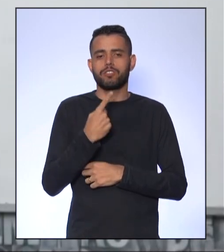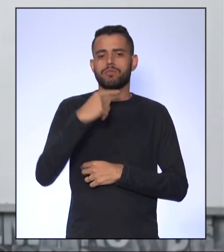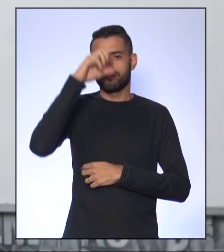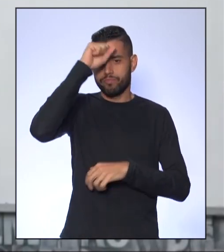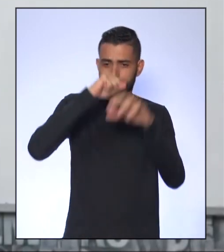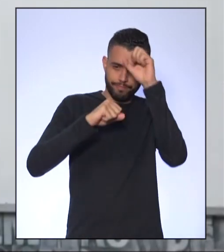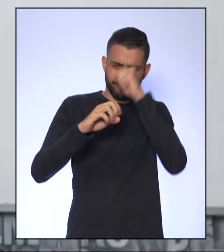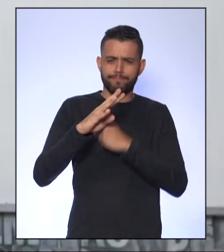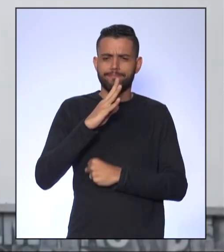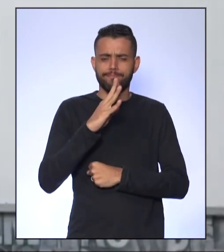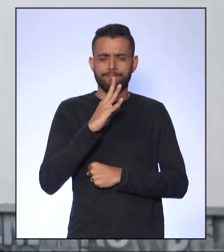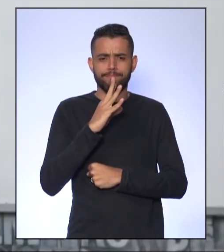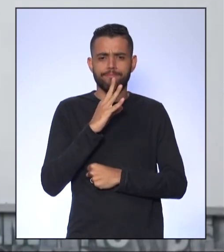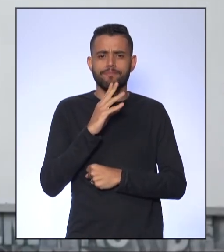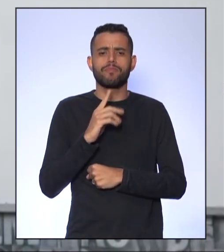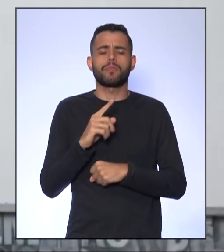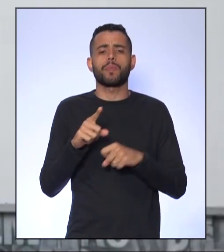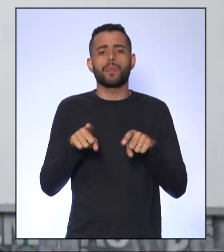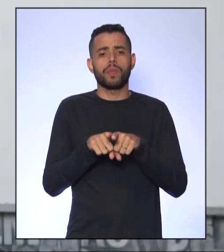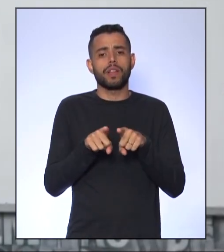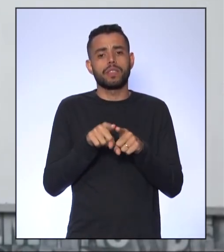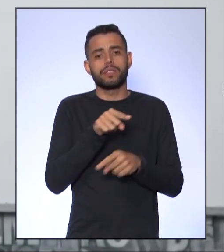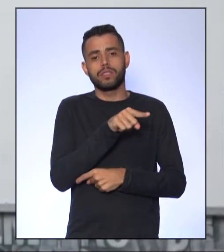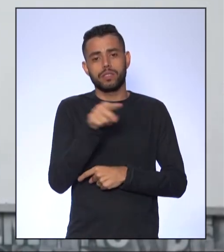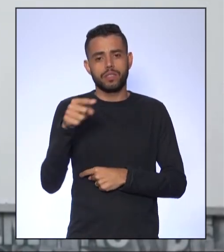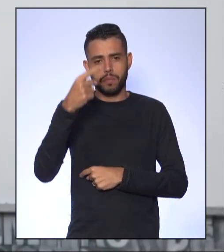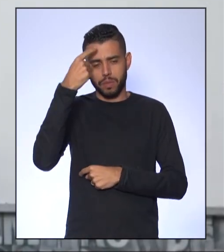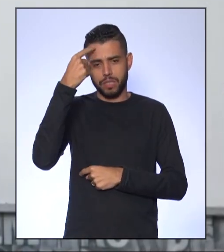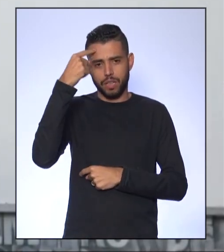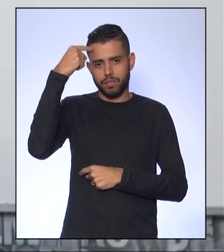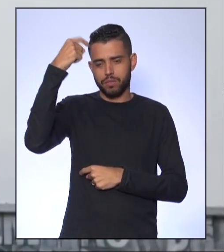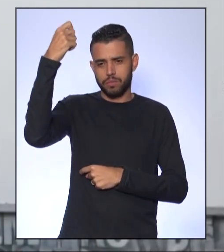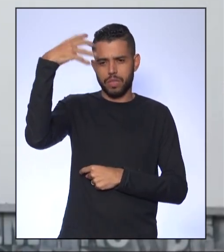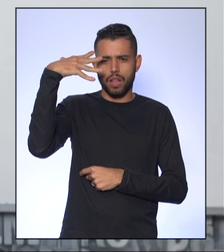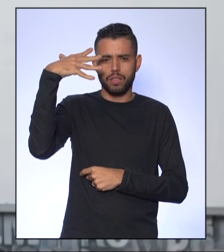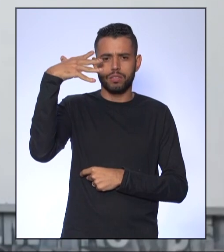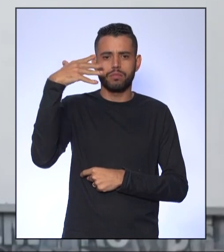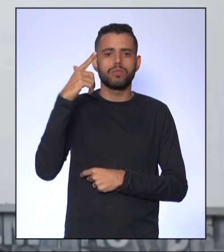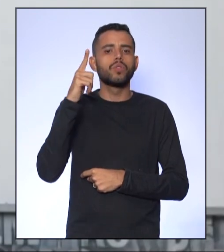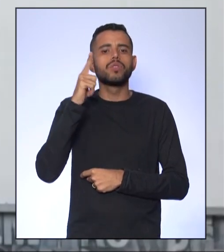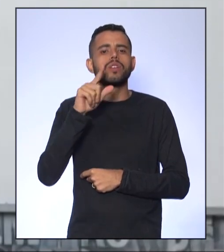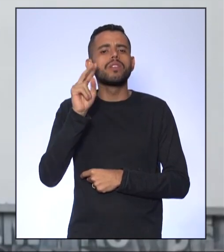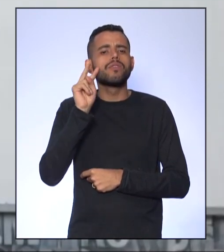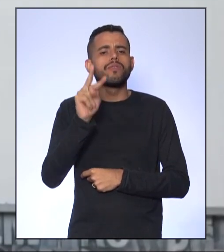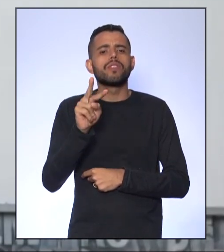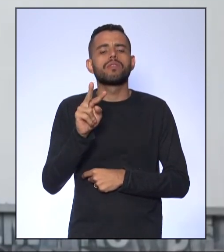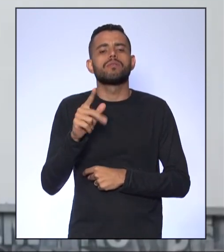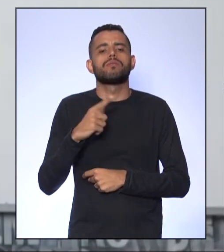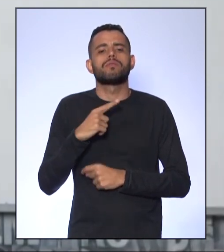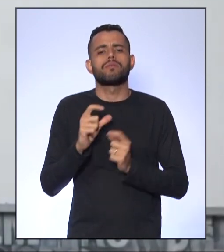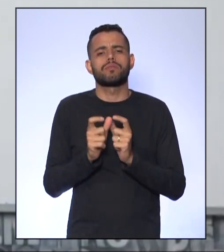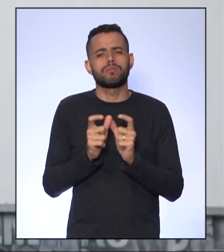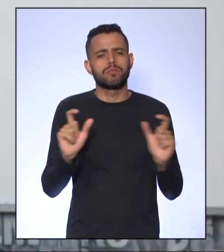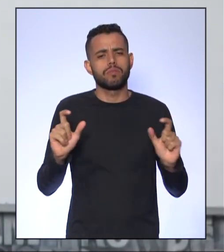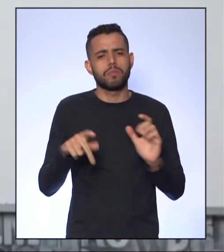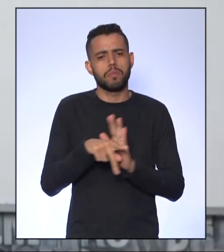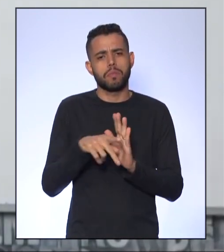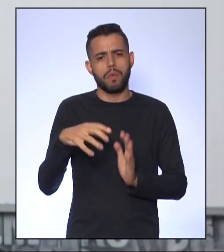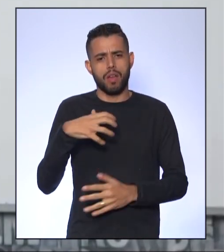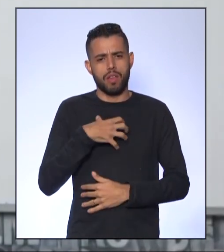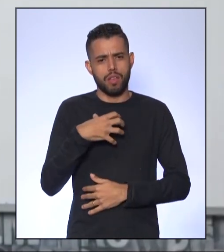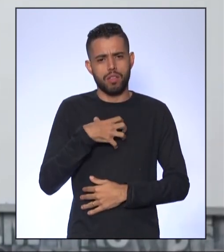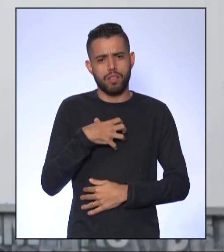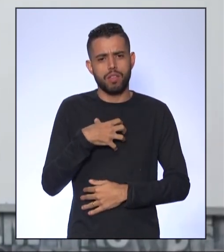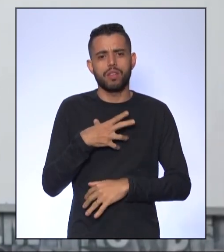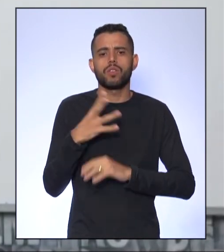conhecimento, e se você pensar, tá, em Illuminatis, você consegue ver na Conjuração Baiana um grupo